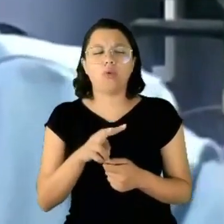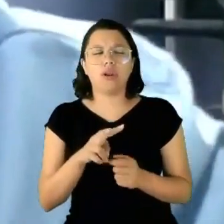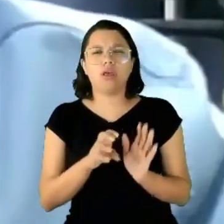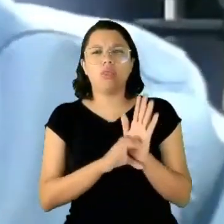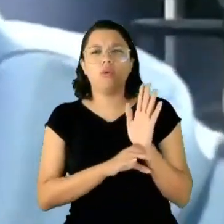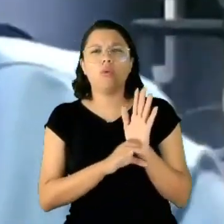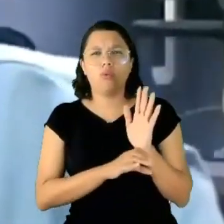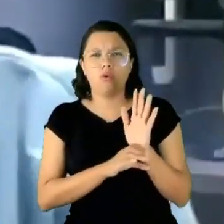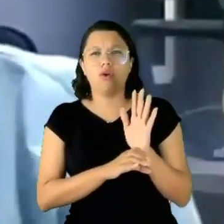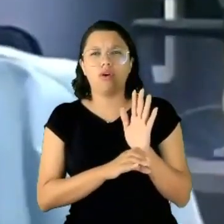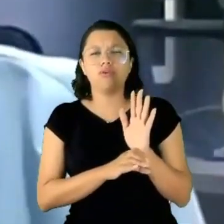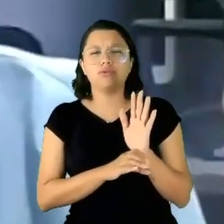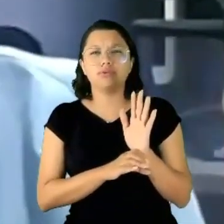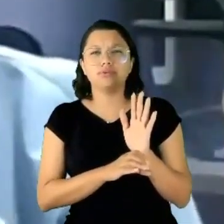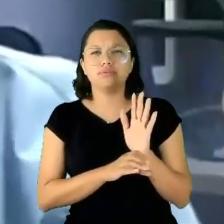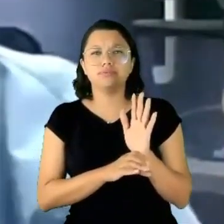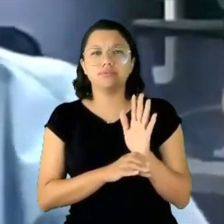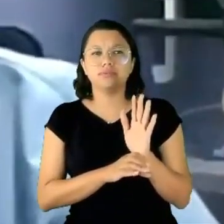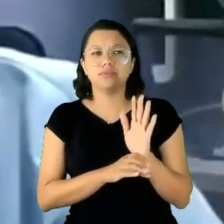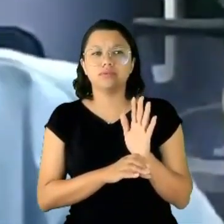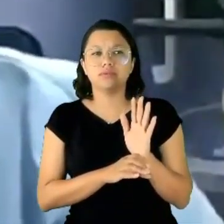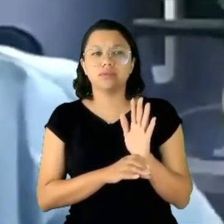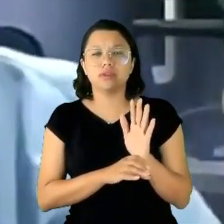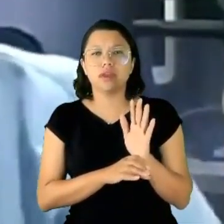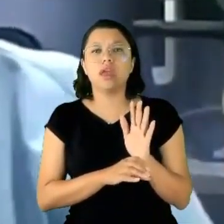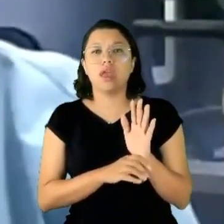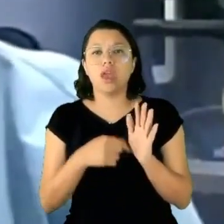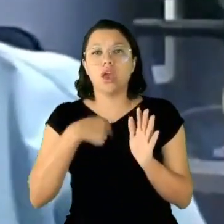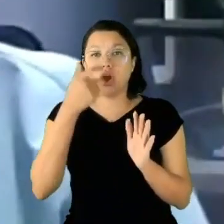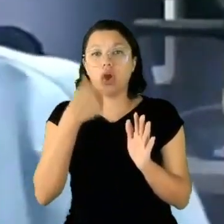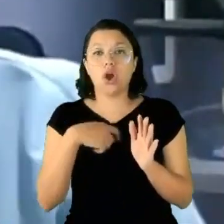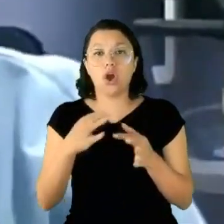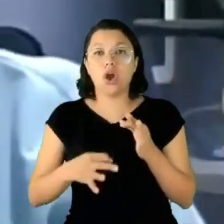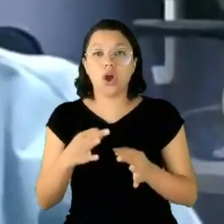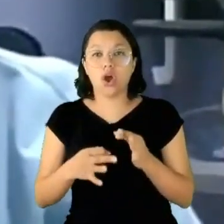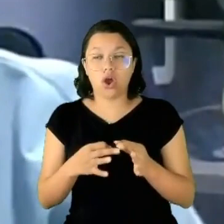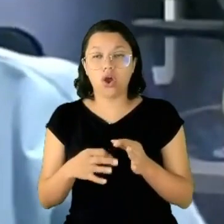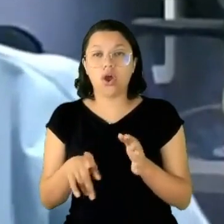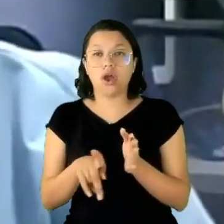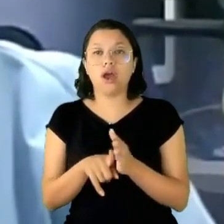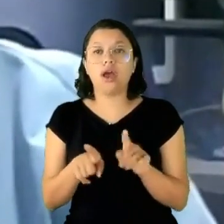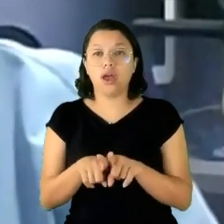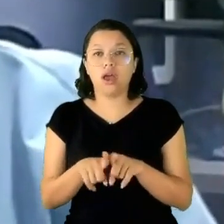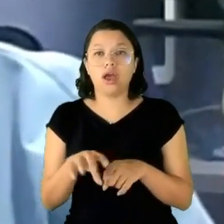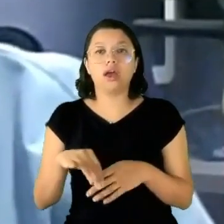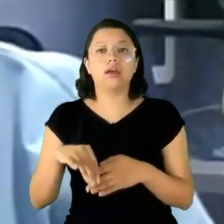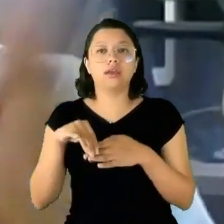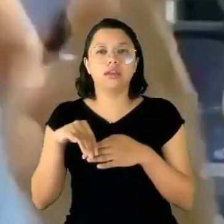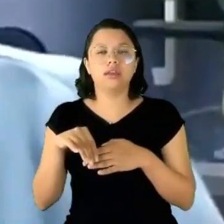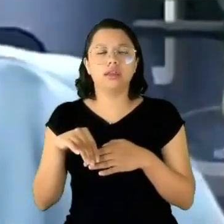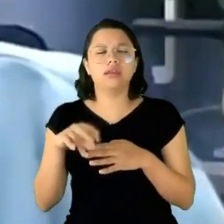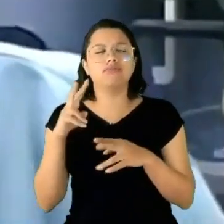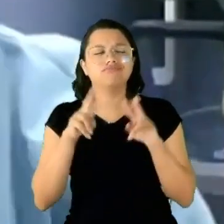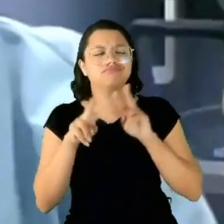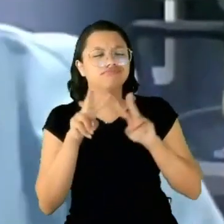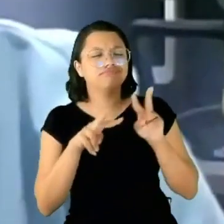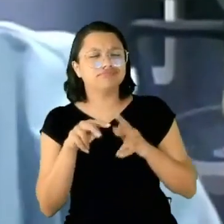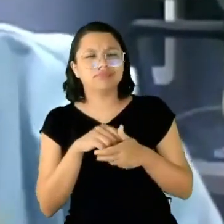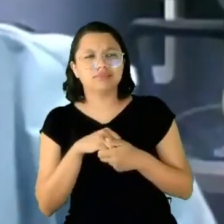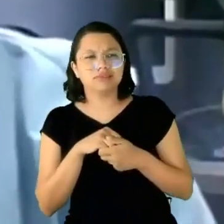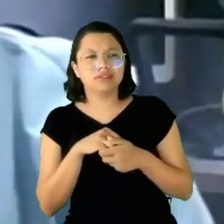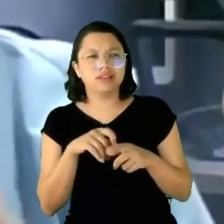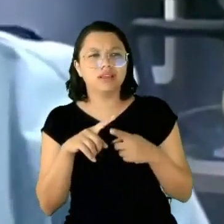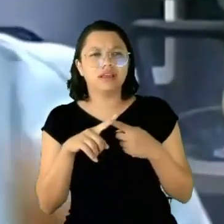Infam, que eu sou juiz formador, sou juiz e doutor da Infam, fui atrás disso, olhar, e na grade não